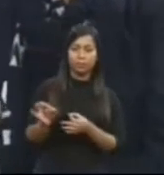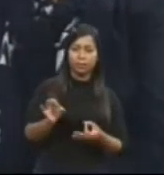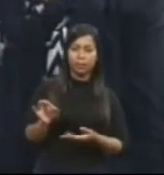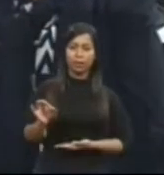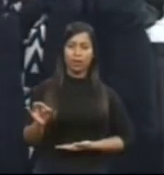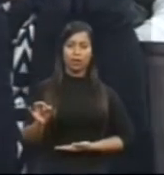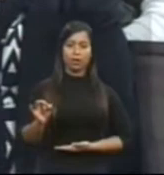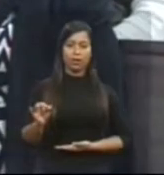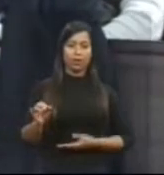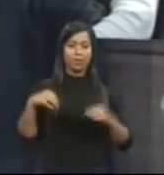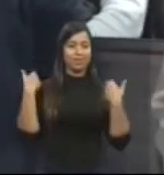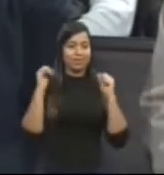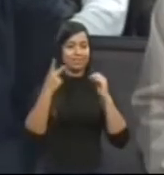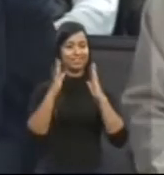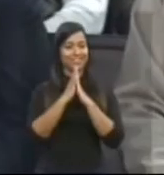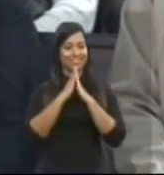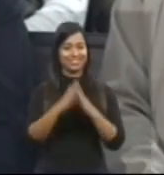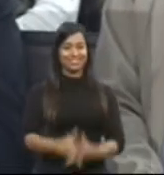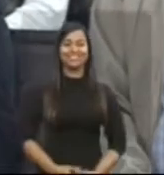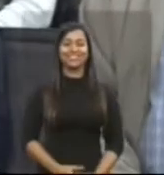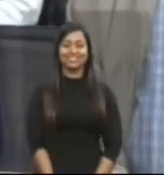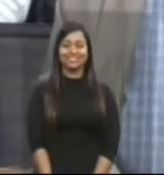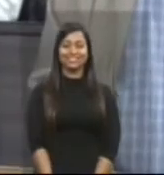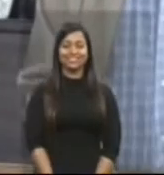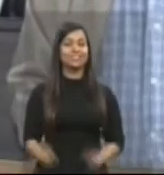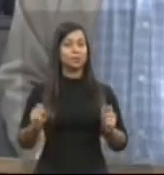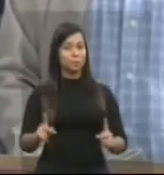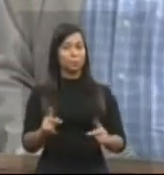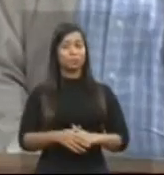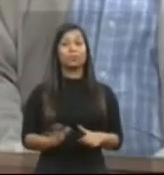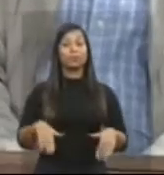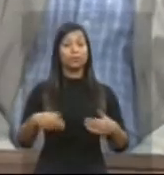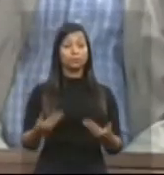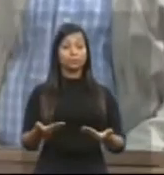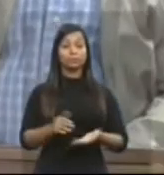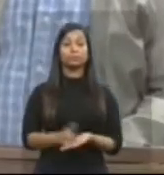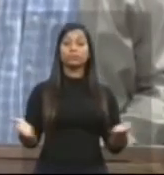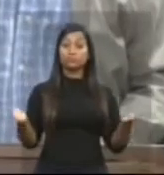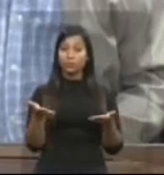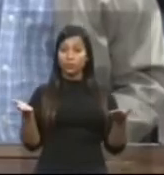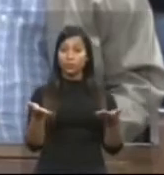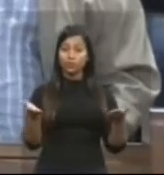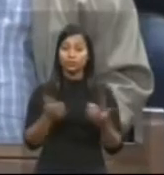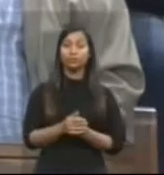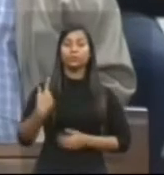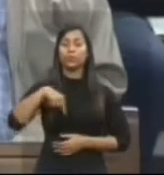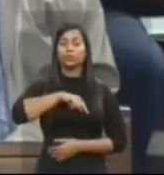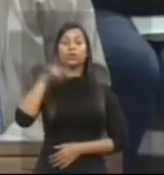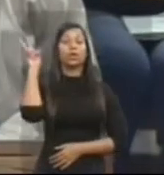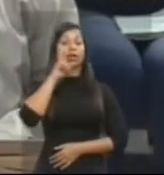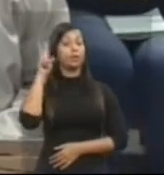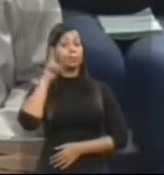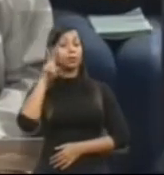um banquete espiritual em casa, tá bom? Muito bem. Então, hoje